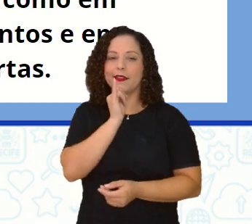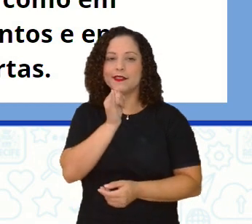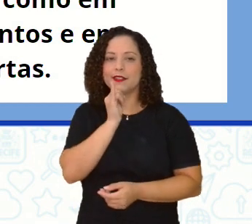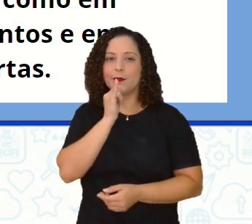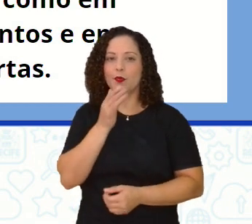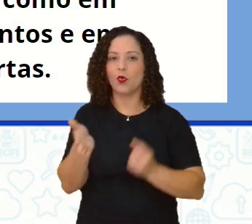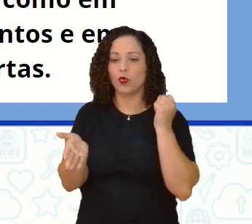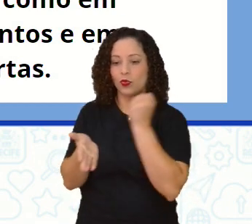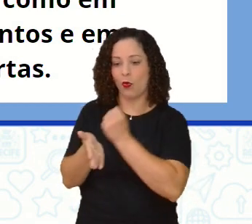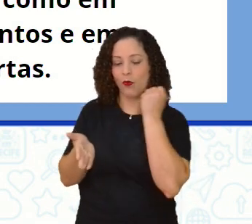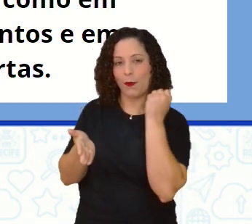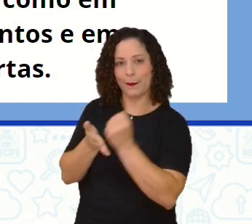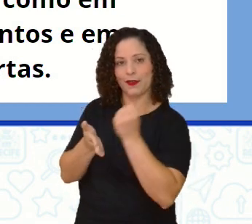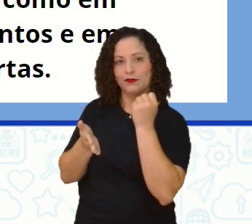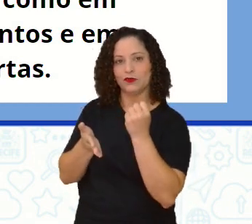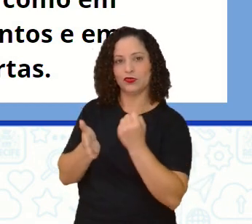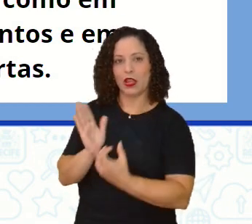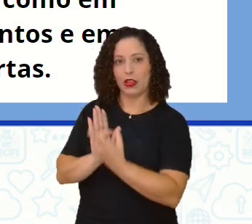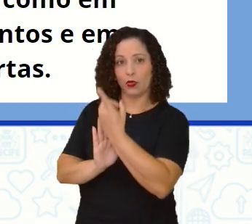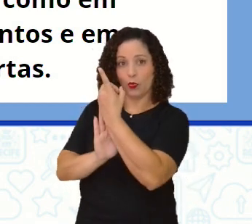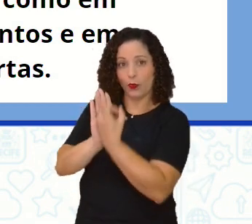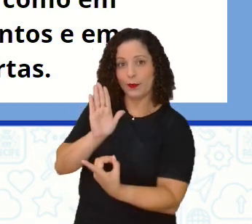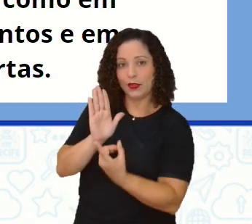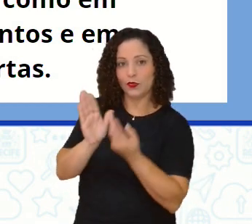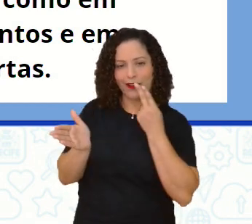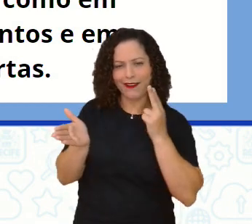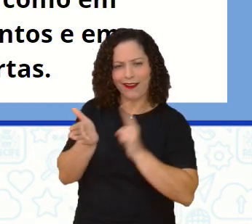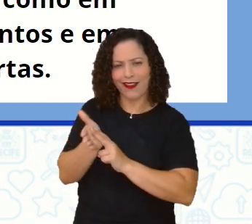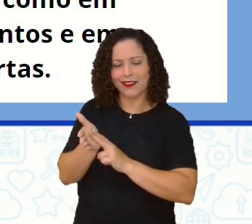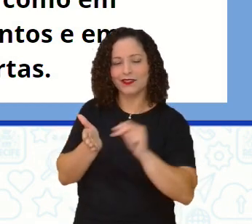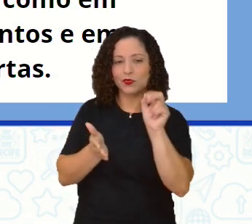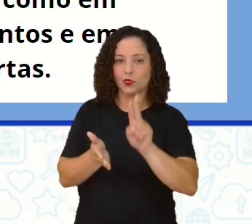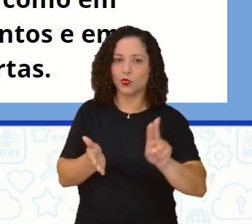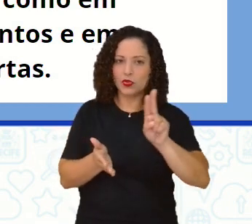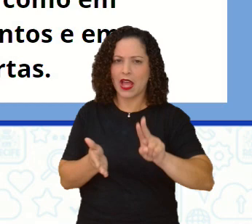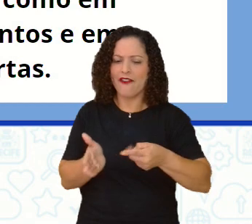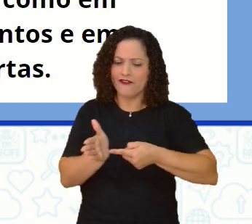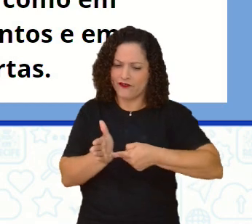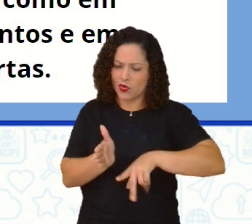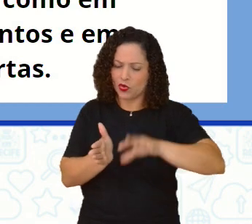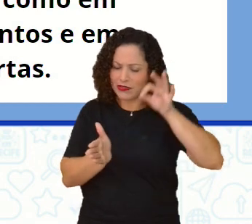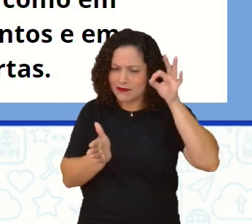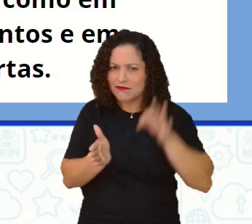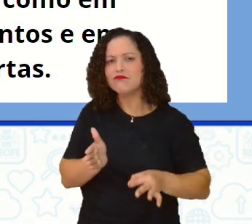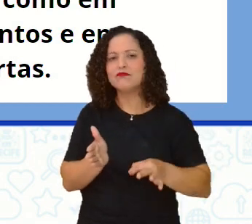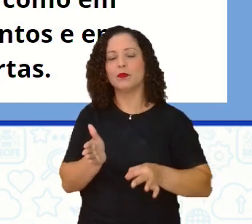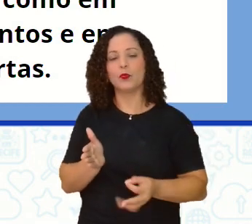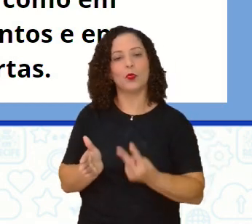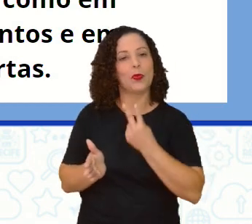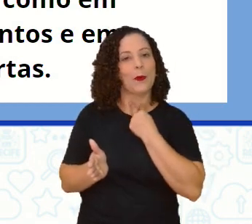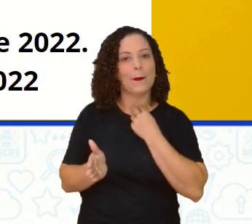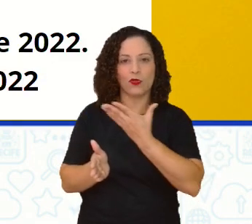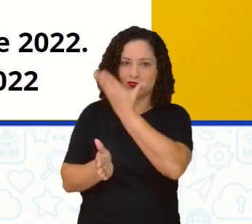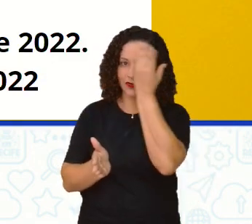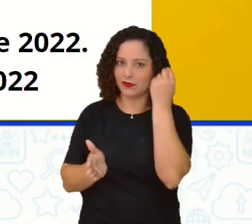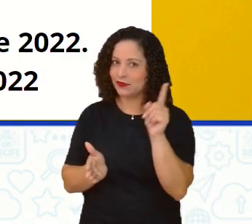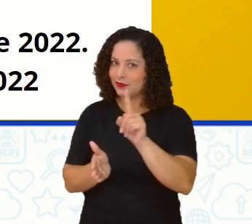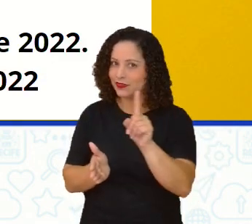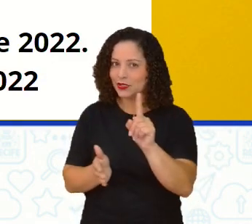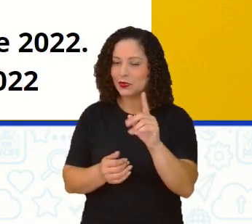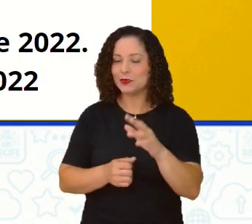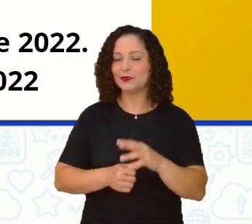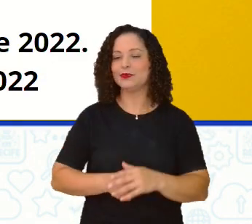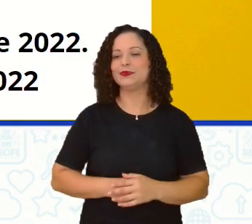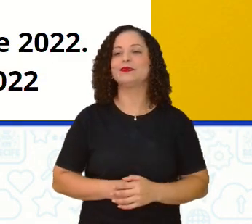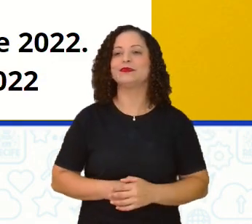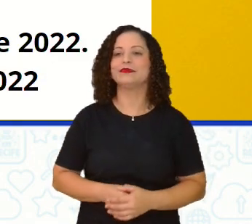tá? Aí há um uso obrigatório da vírgula, você não pode deixar de colocar a vírgula.